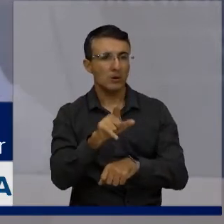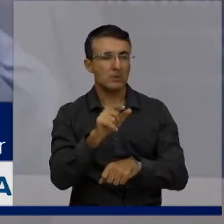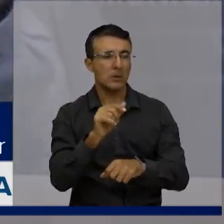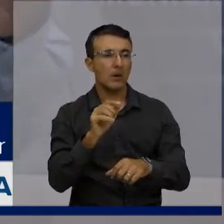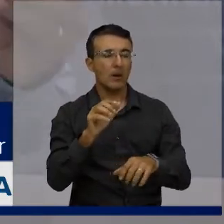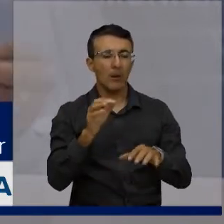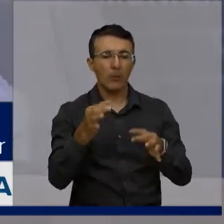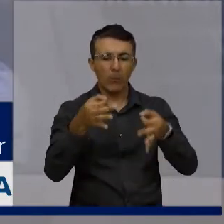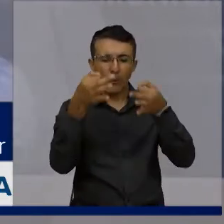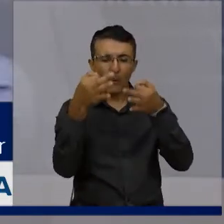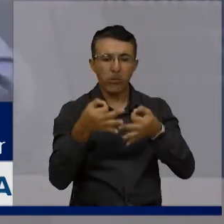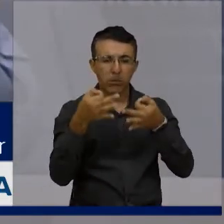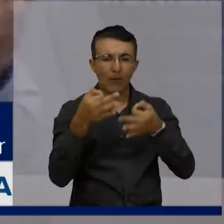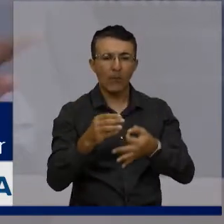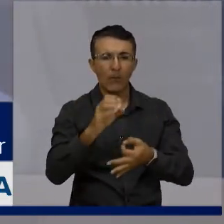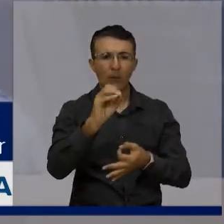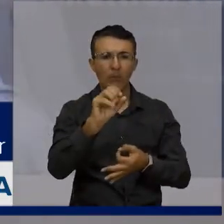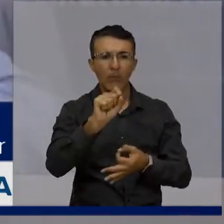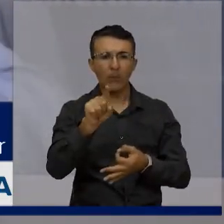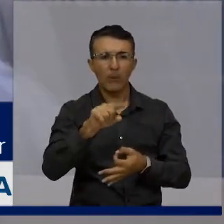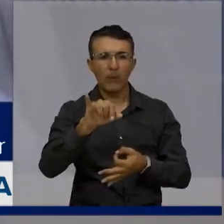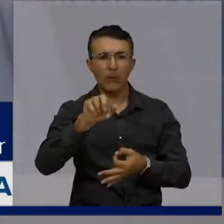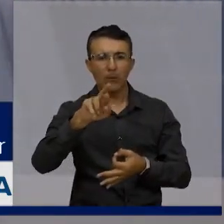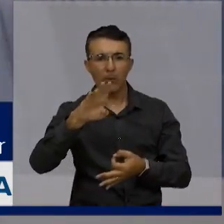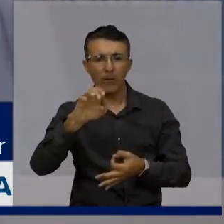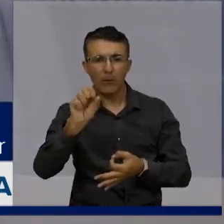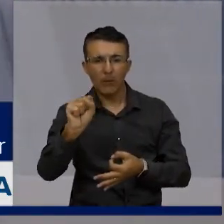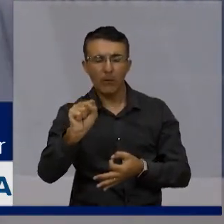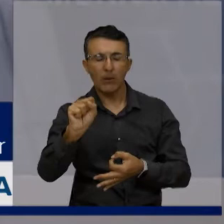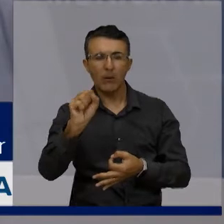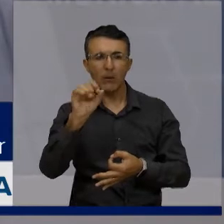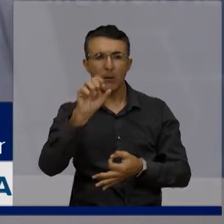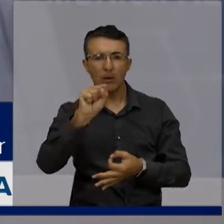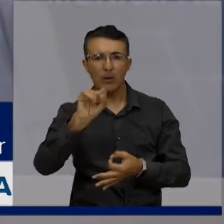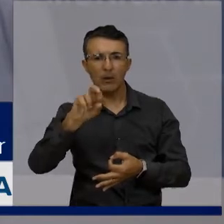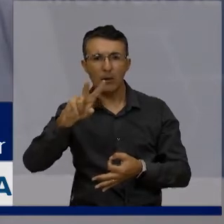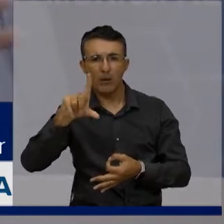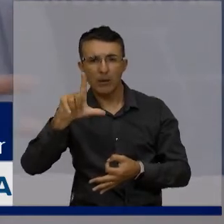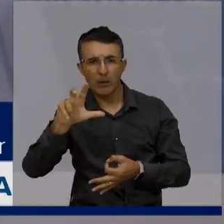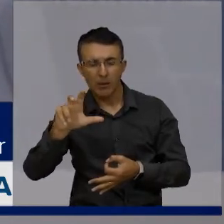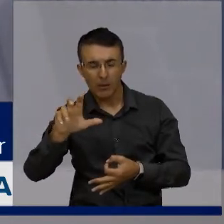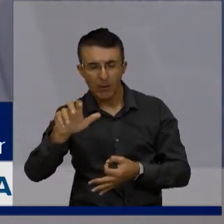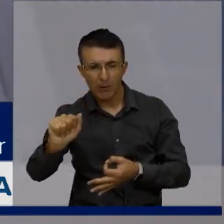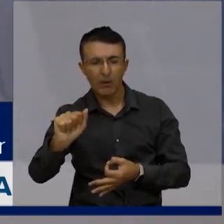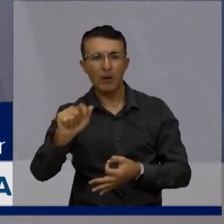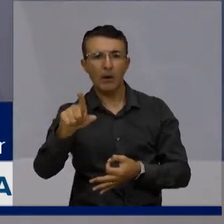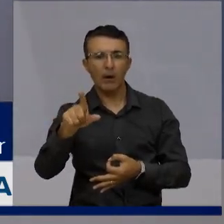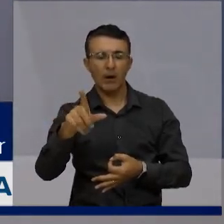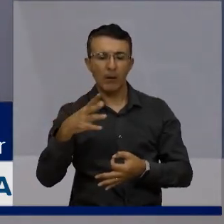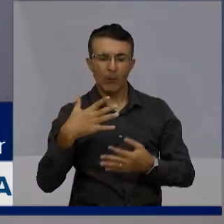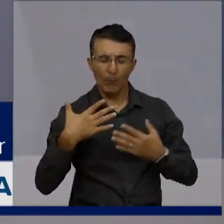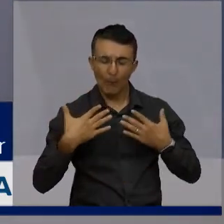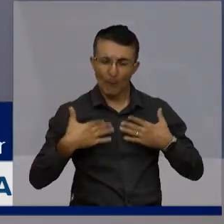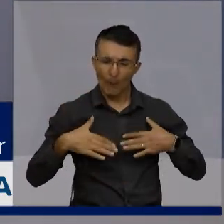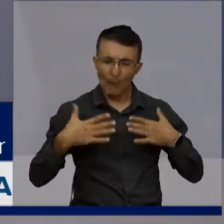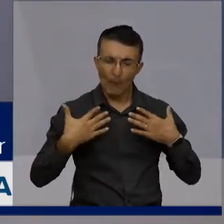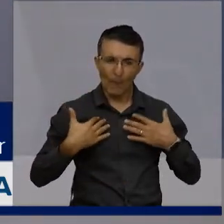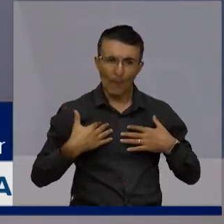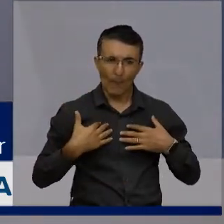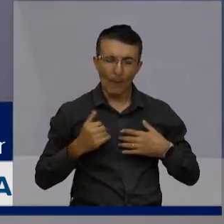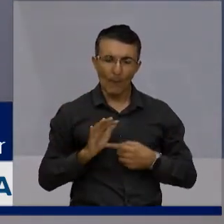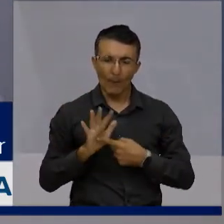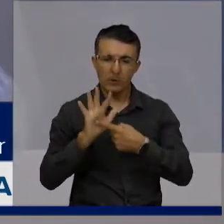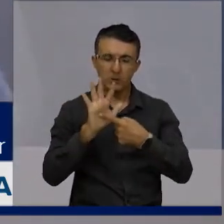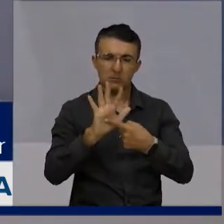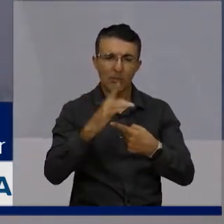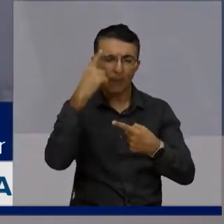né? A pessoa que vem, que fala tranquilo, que expõe suas ideias e que agora, esse ano, completando então 90